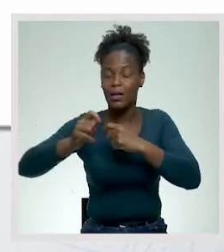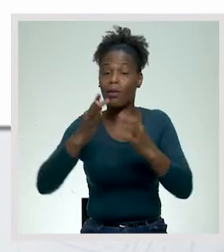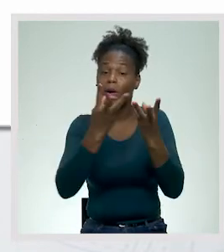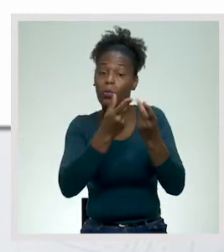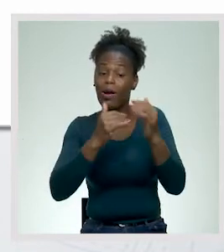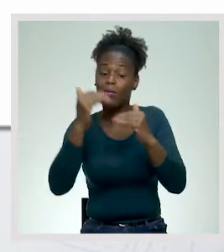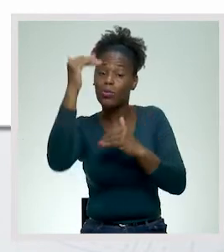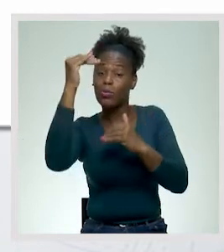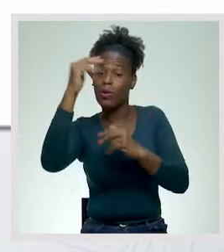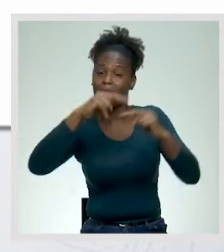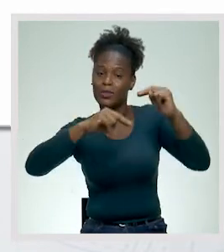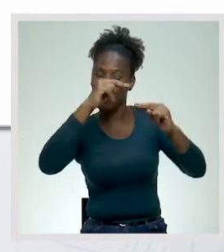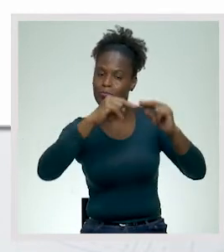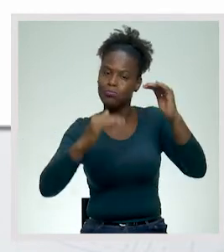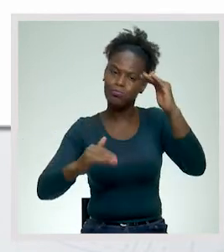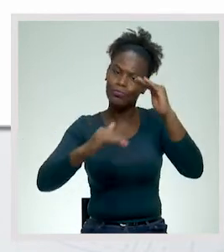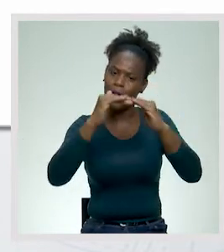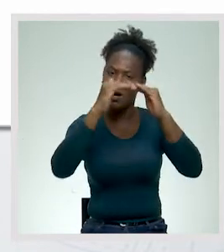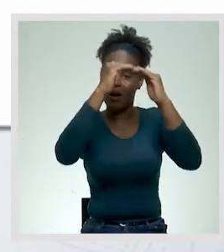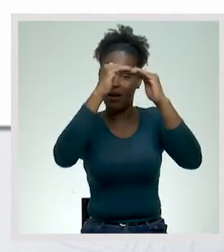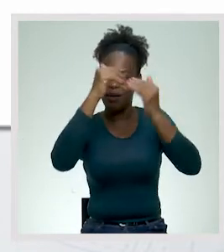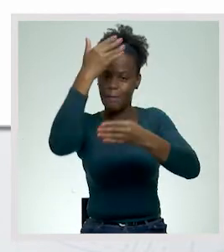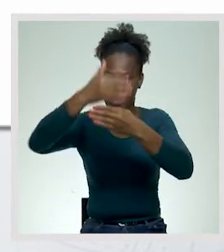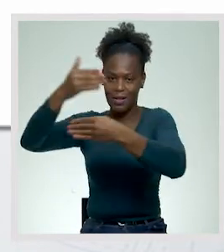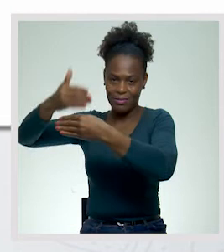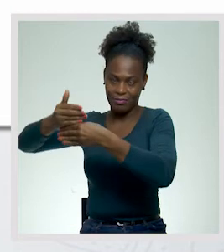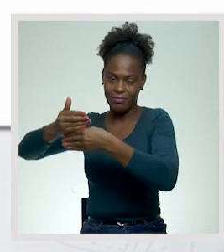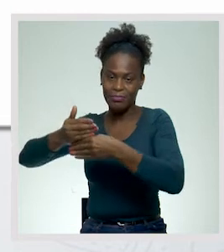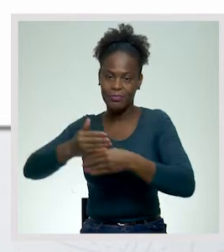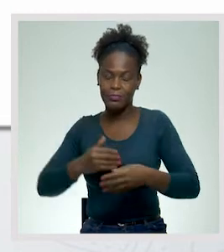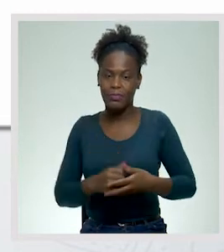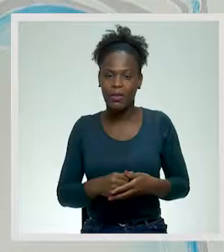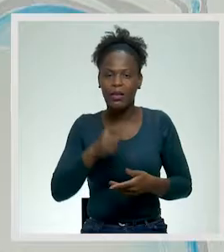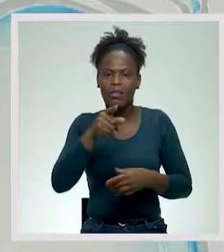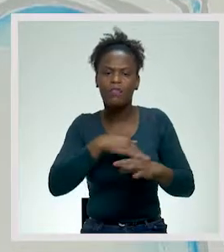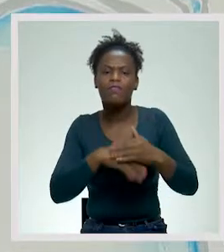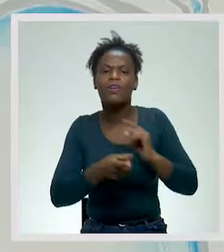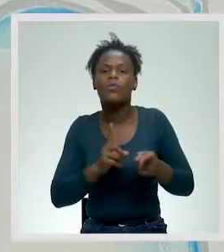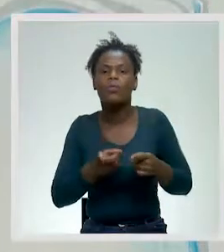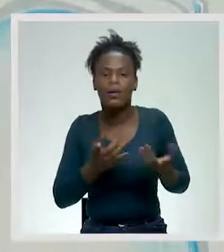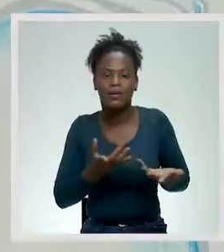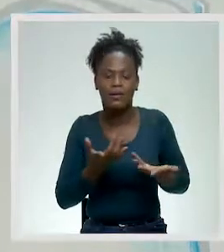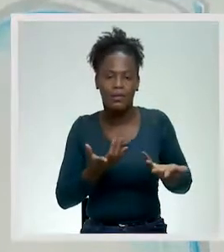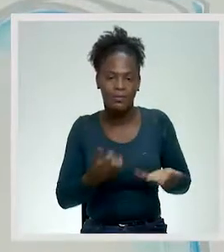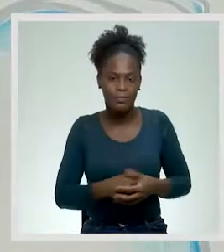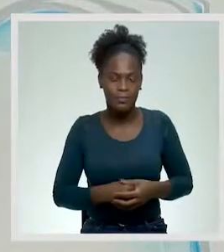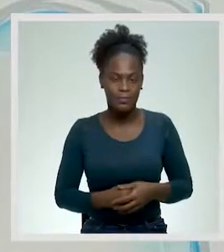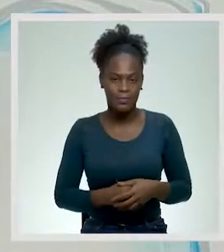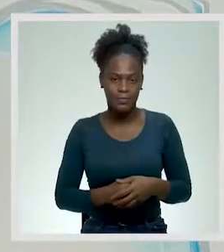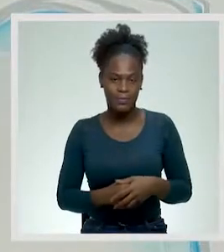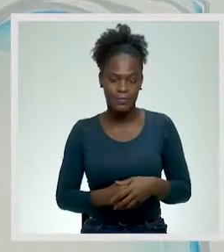altura que a escada alcança na parede. O que é que vocês fizeram?